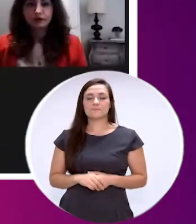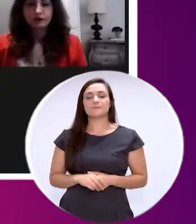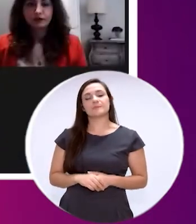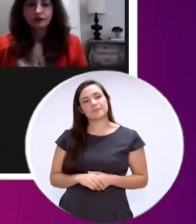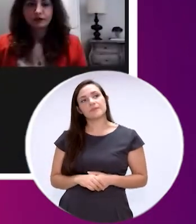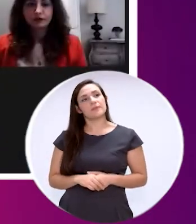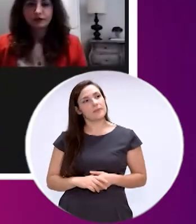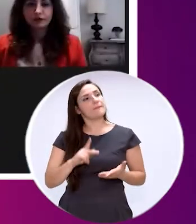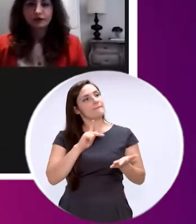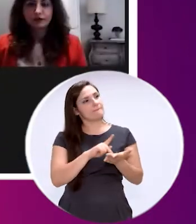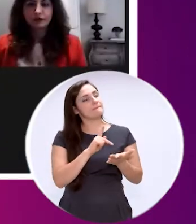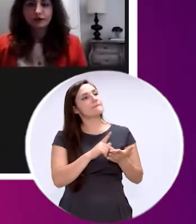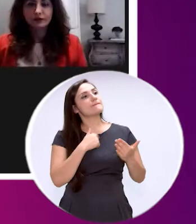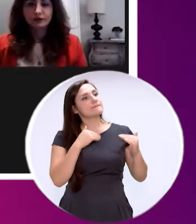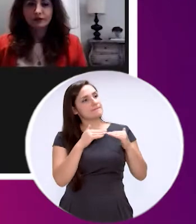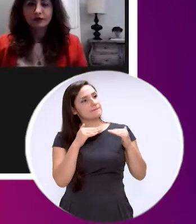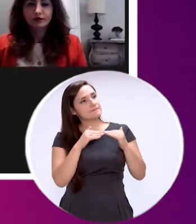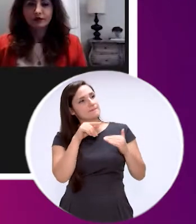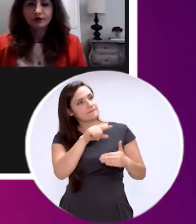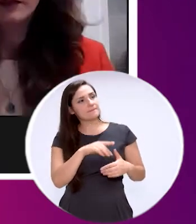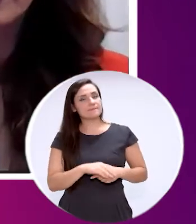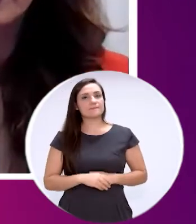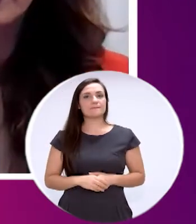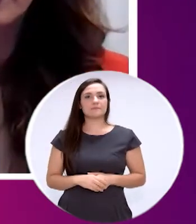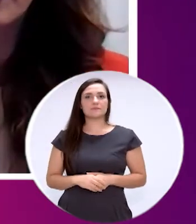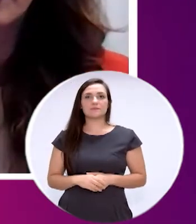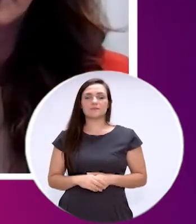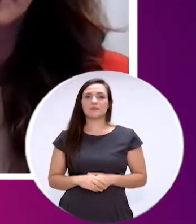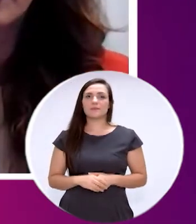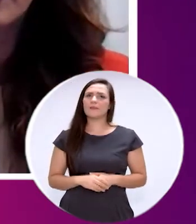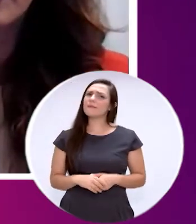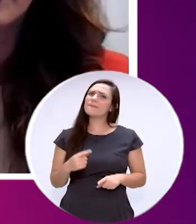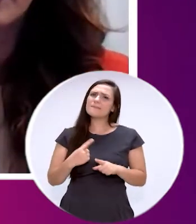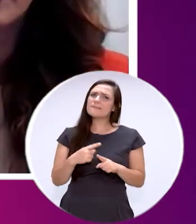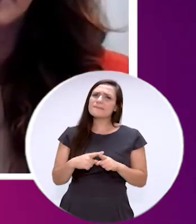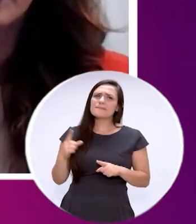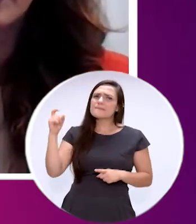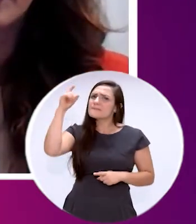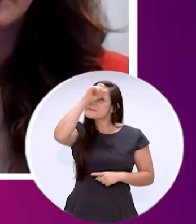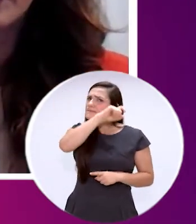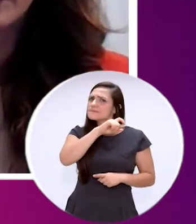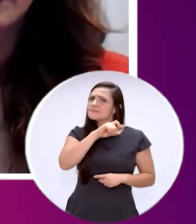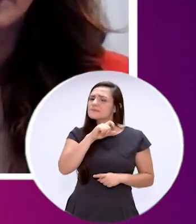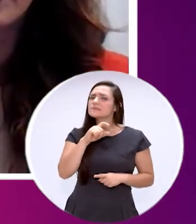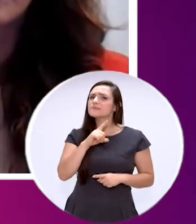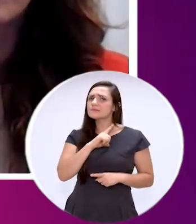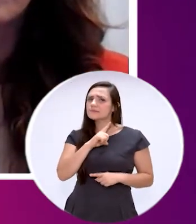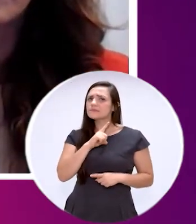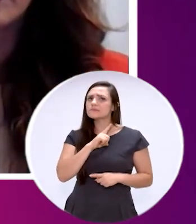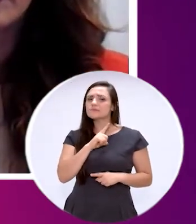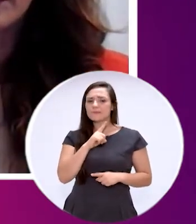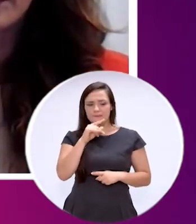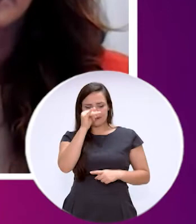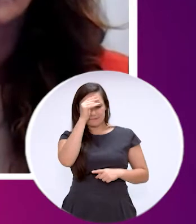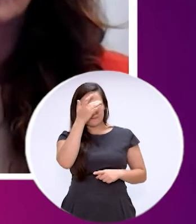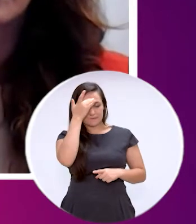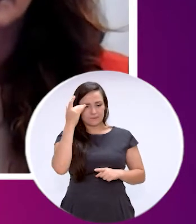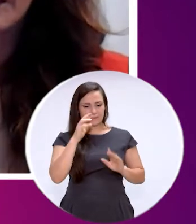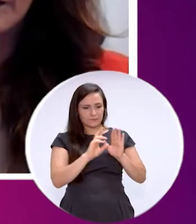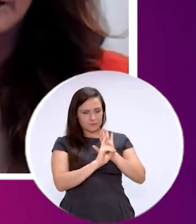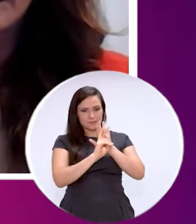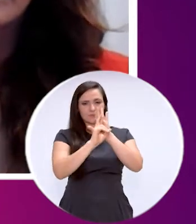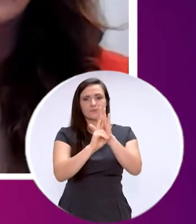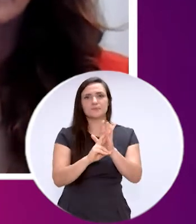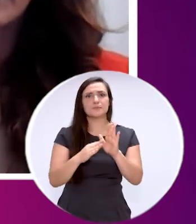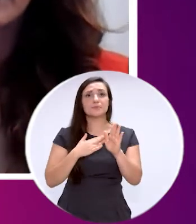Realmente. Isso é muito importante o que você falou, porque é difícil a gente ter a representatividade sem conseguir